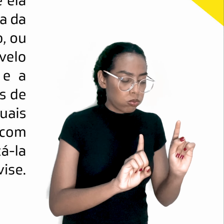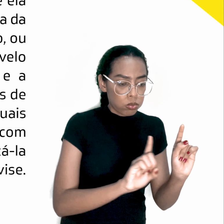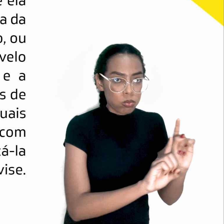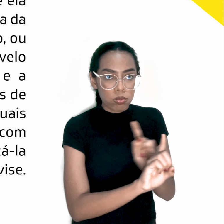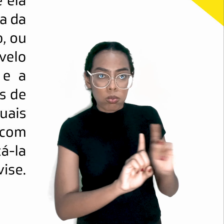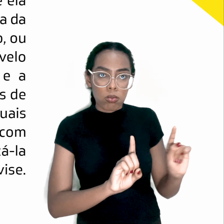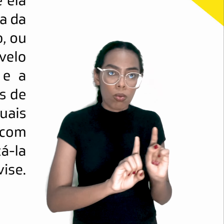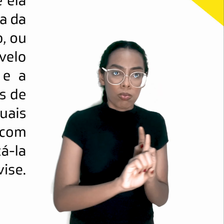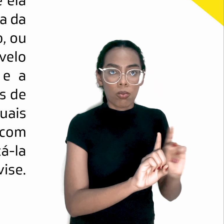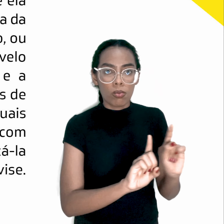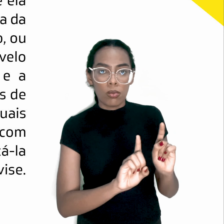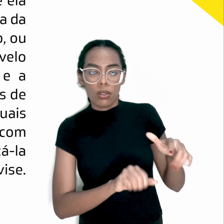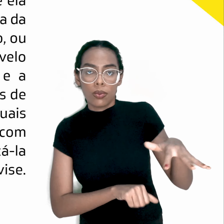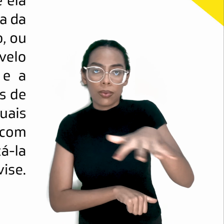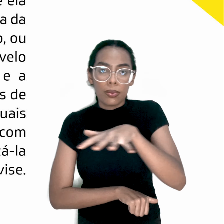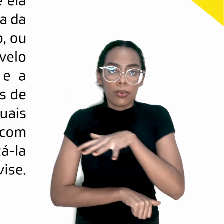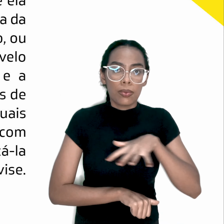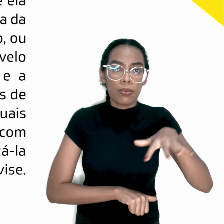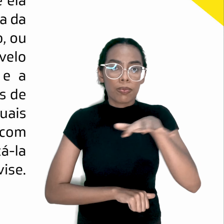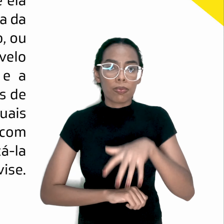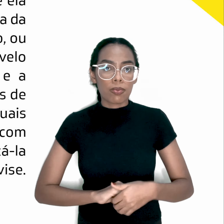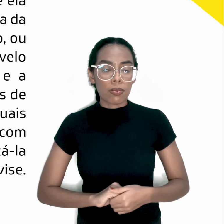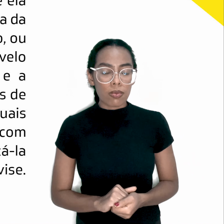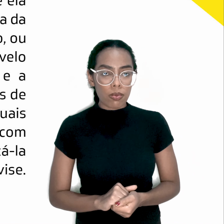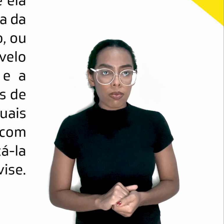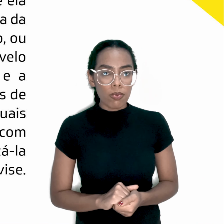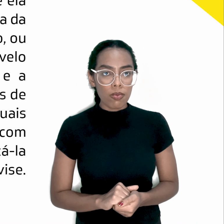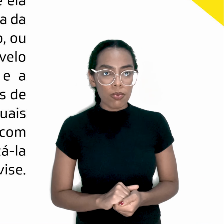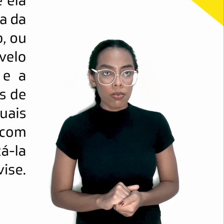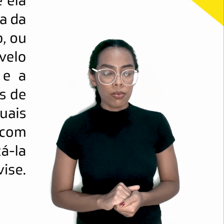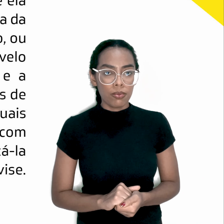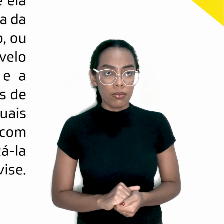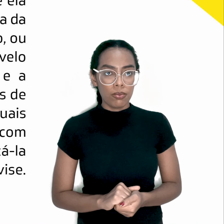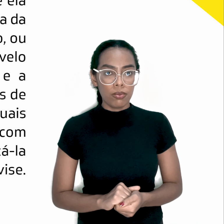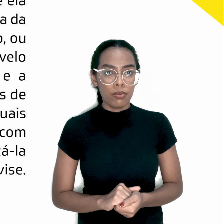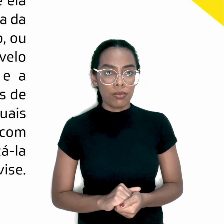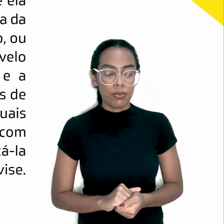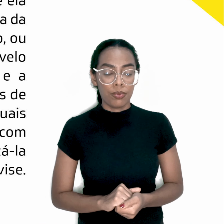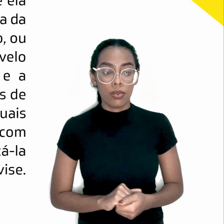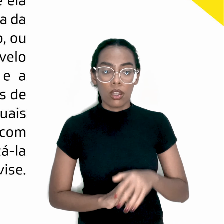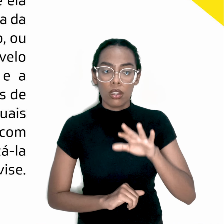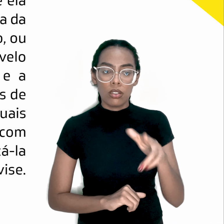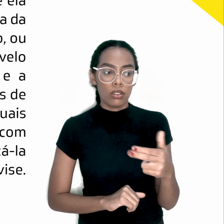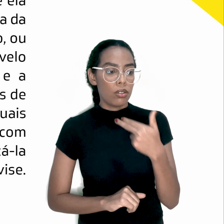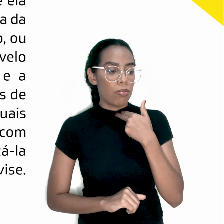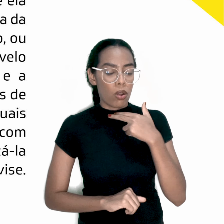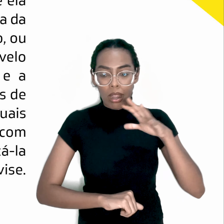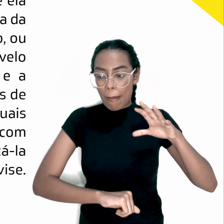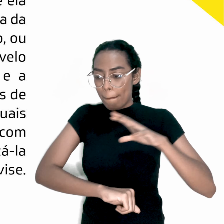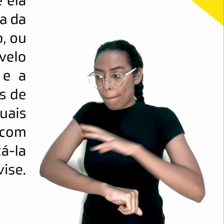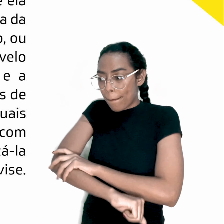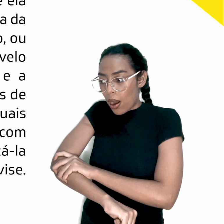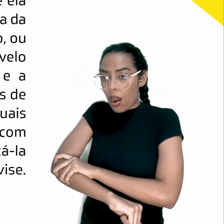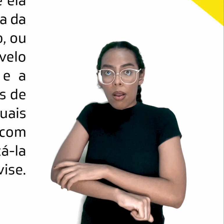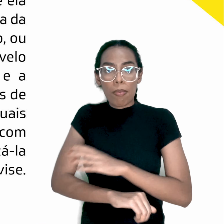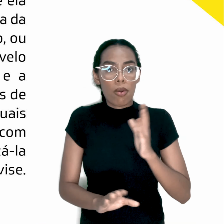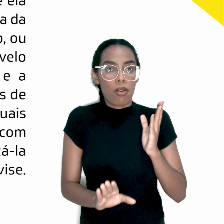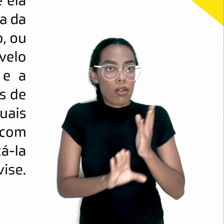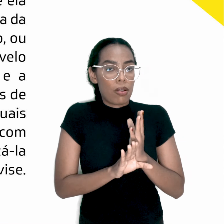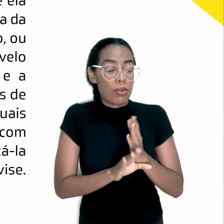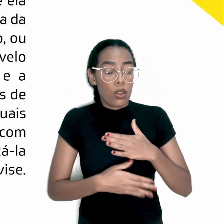Evitando possíveis colisões com eventuais obstáculos do espaço Nunca pegue uma pessoa com deficiência